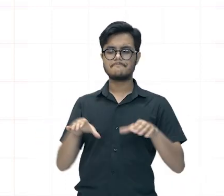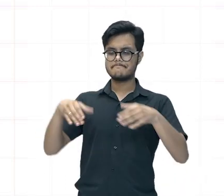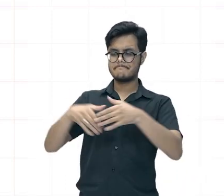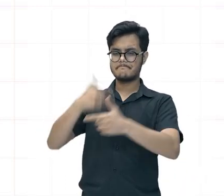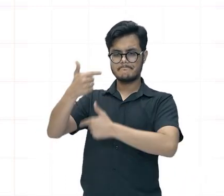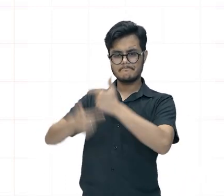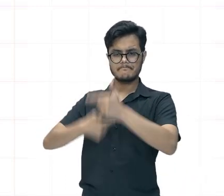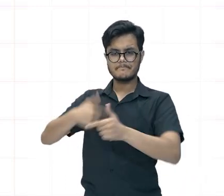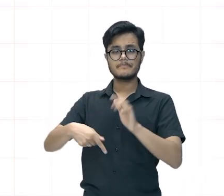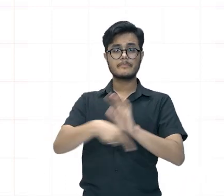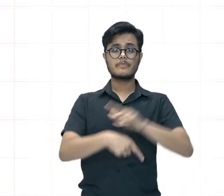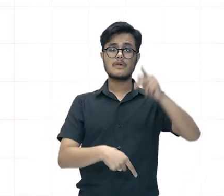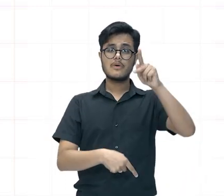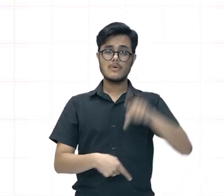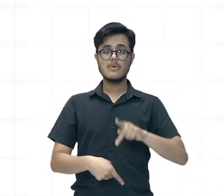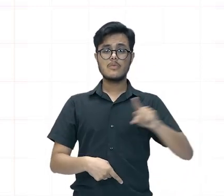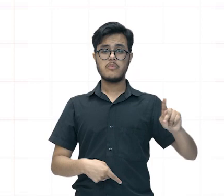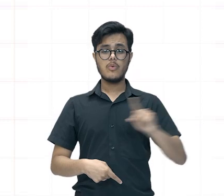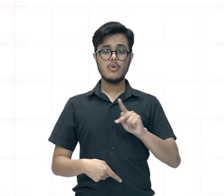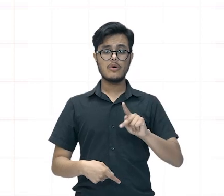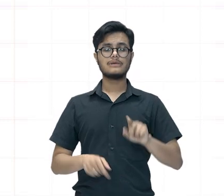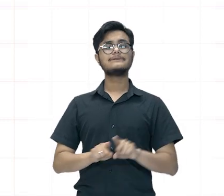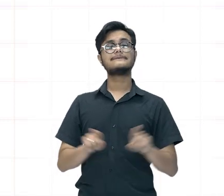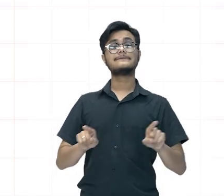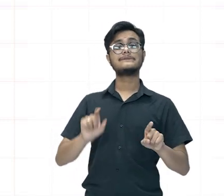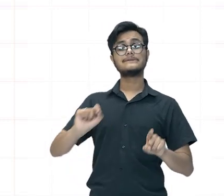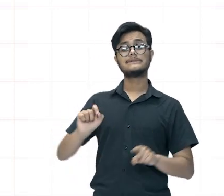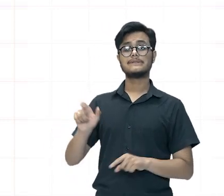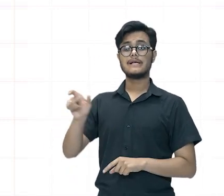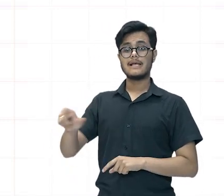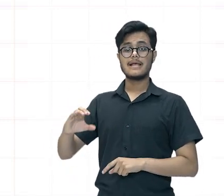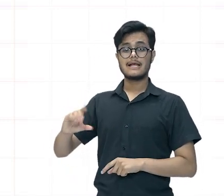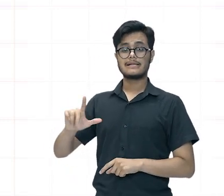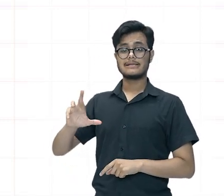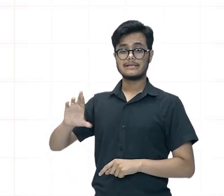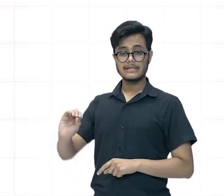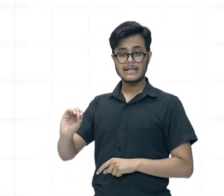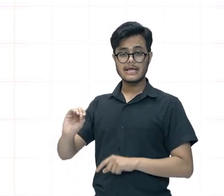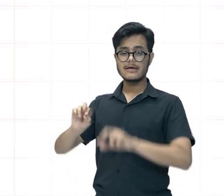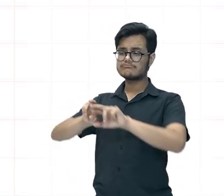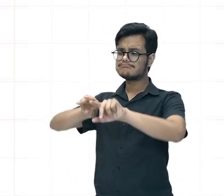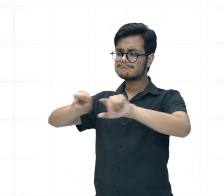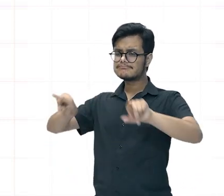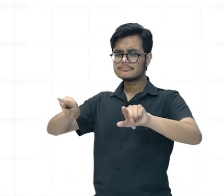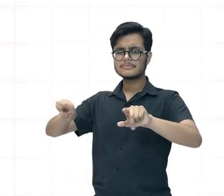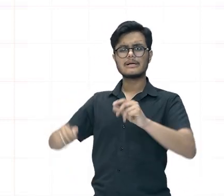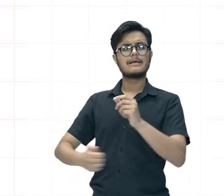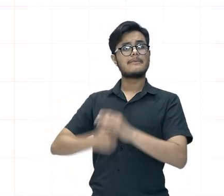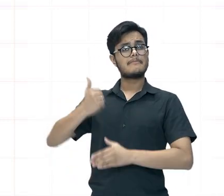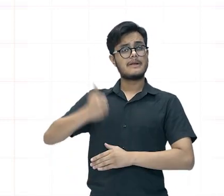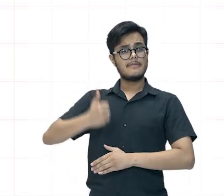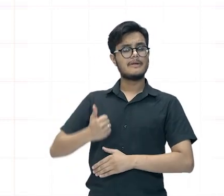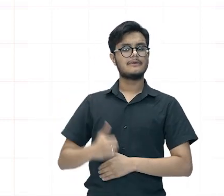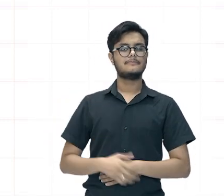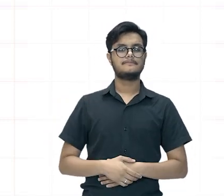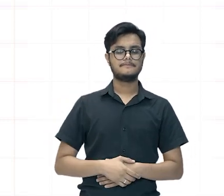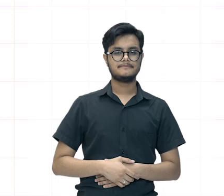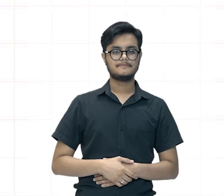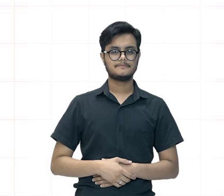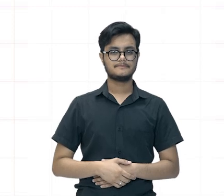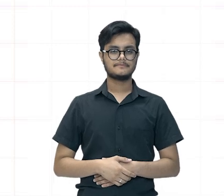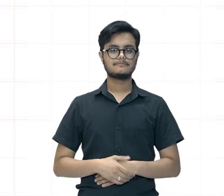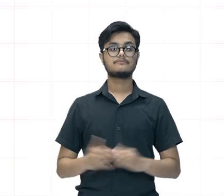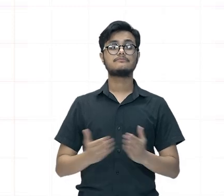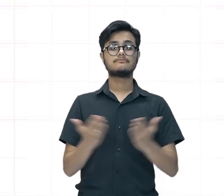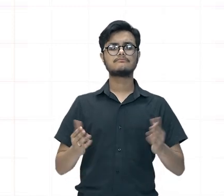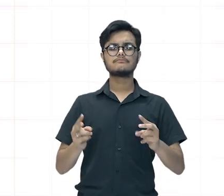aos sacerdotes, pois o clero era considerado a primeira entre todas as ordens, tá? Então,